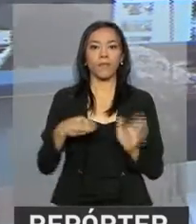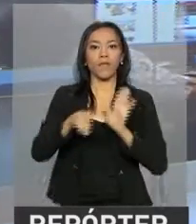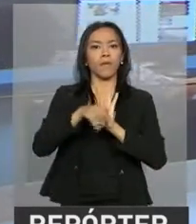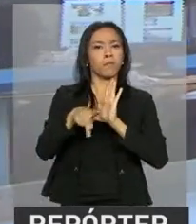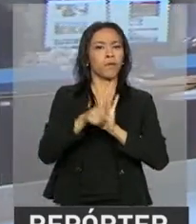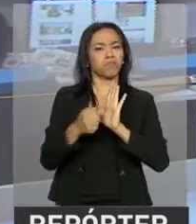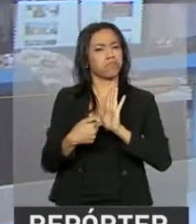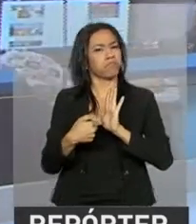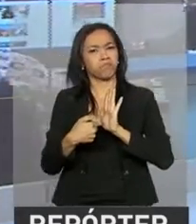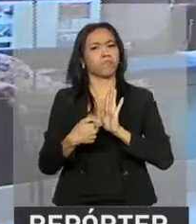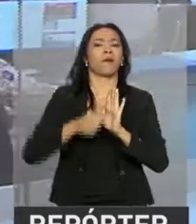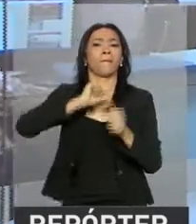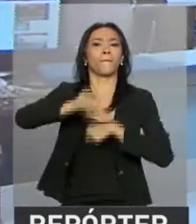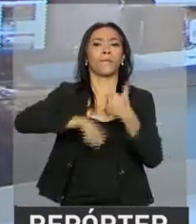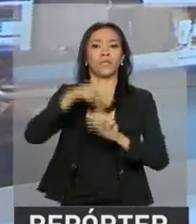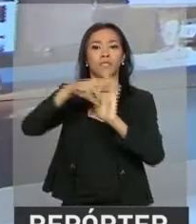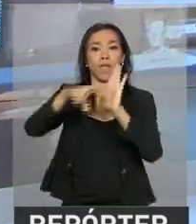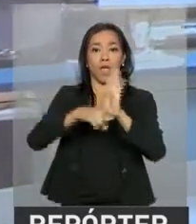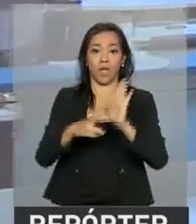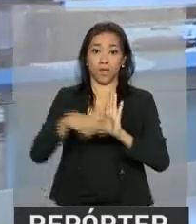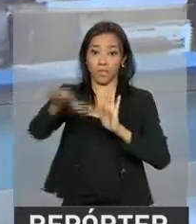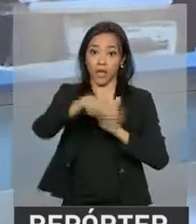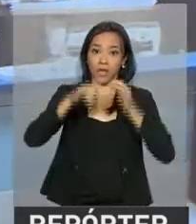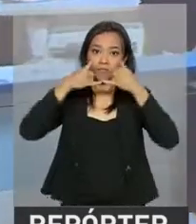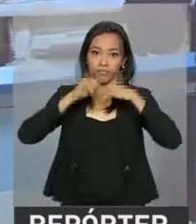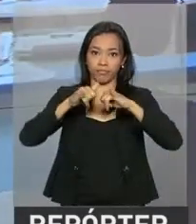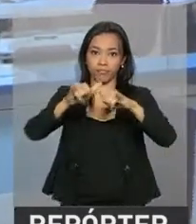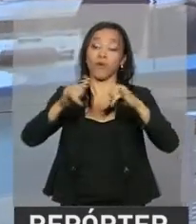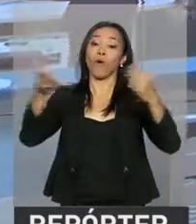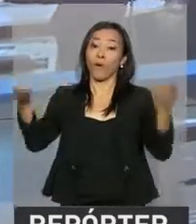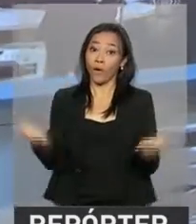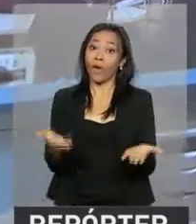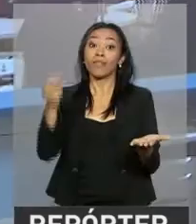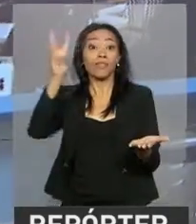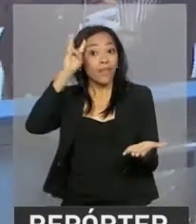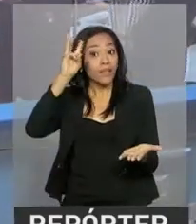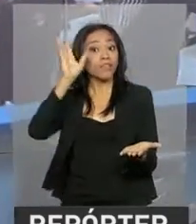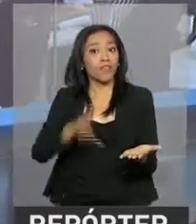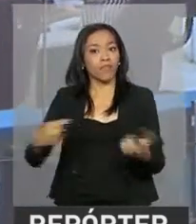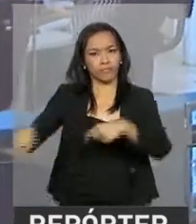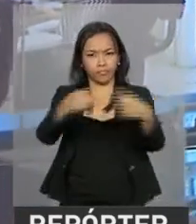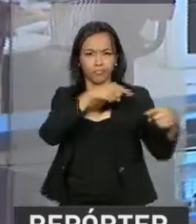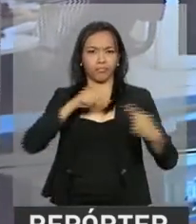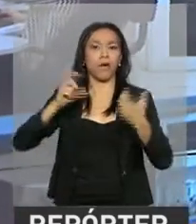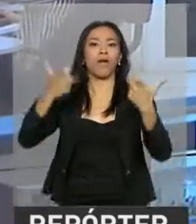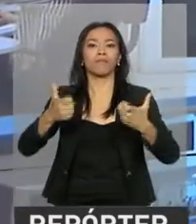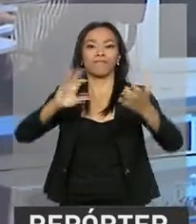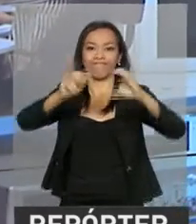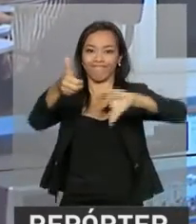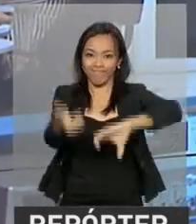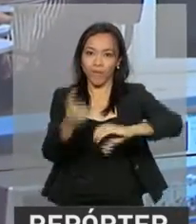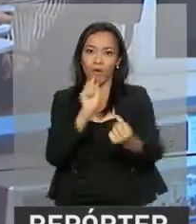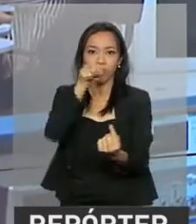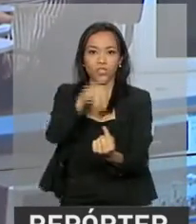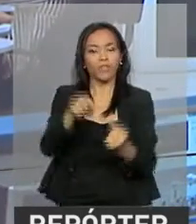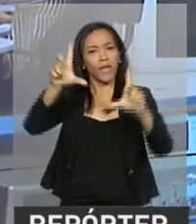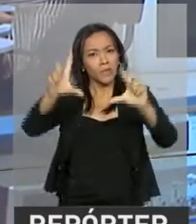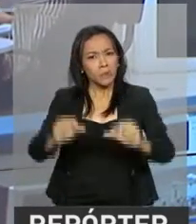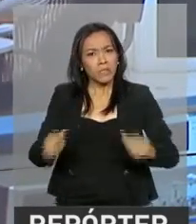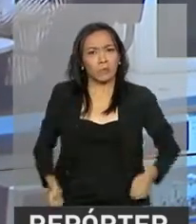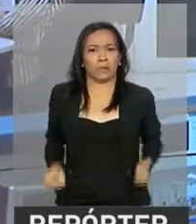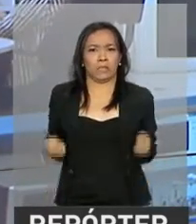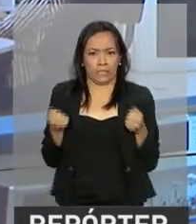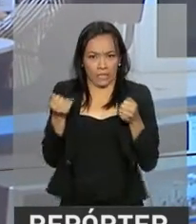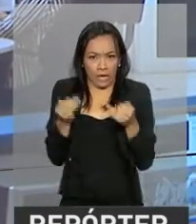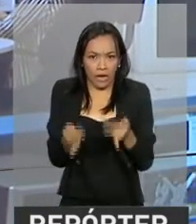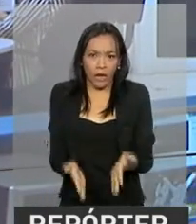provisória que altera regras do setor elétrico foi debatida nesta terça-feira no Congresso. A ideia é reduzir os custos do Estado com subsídios